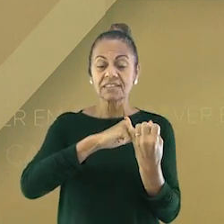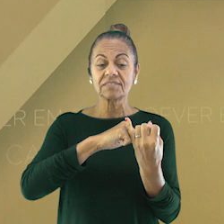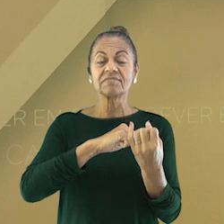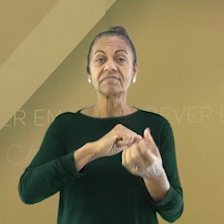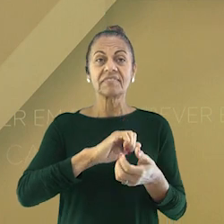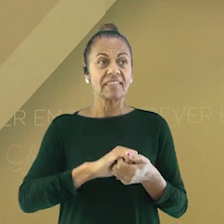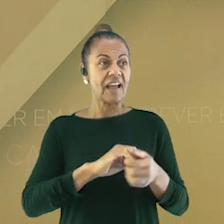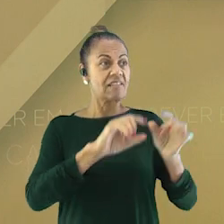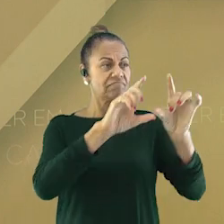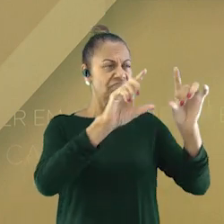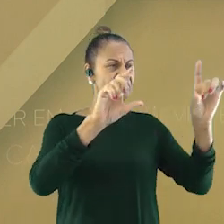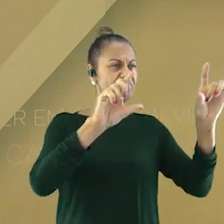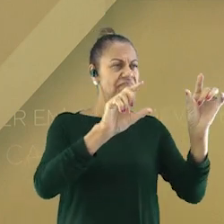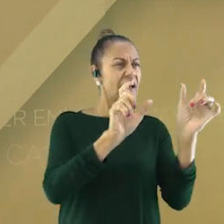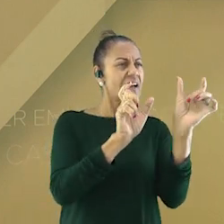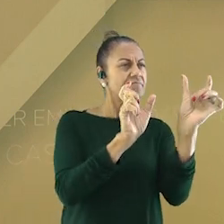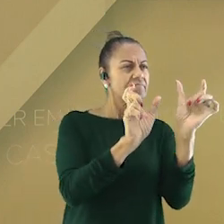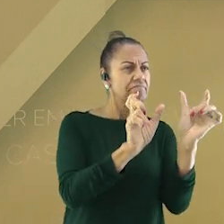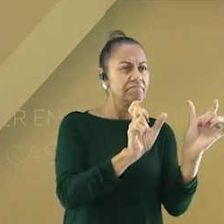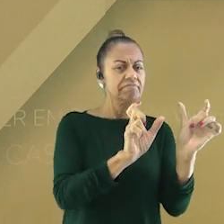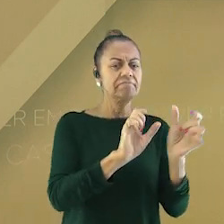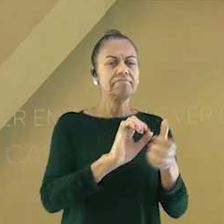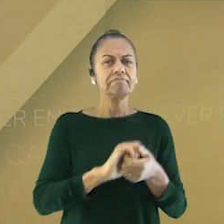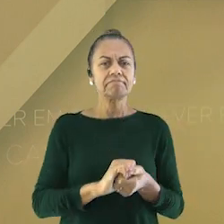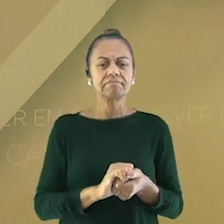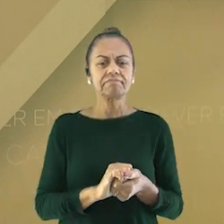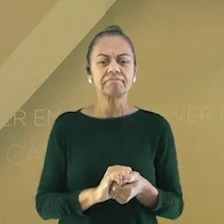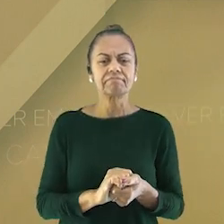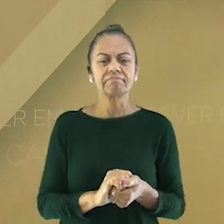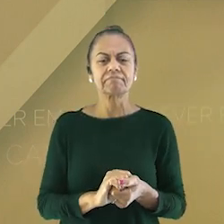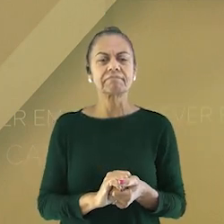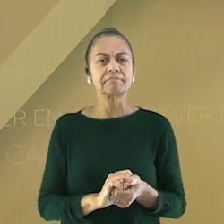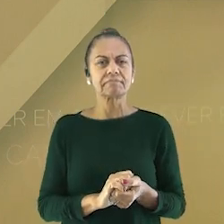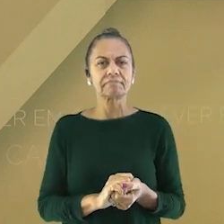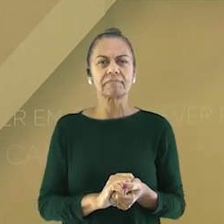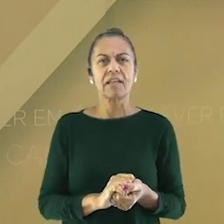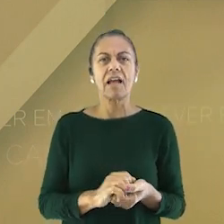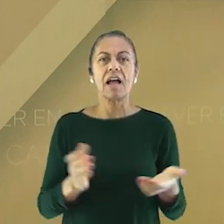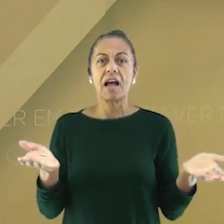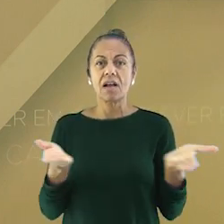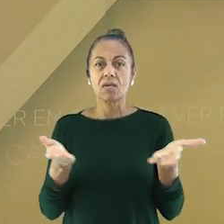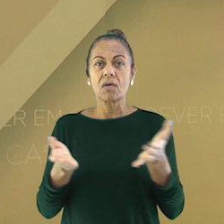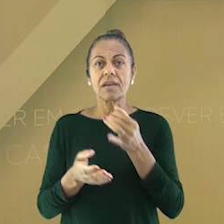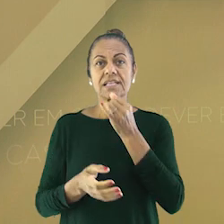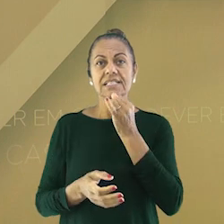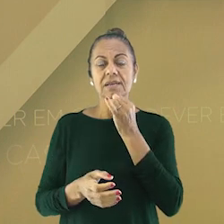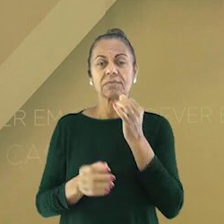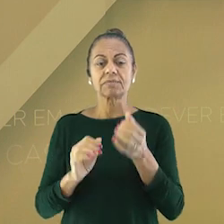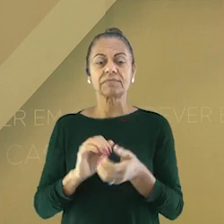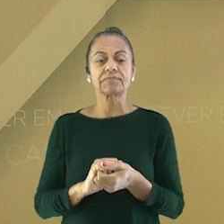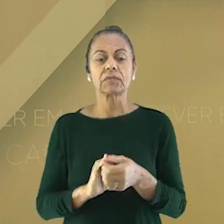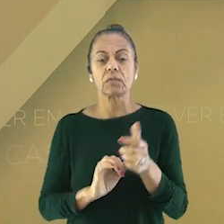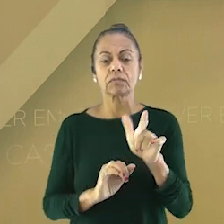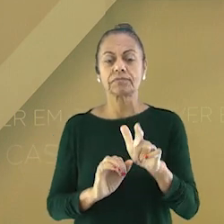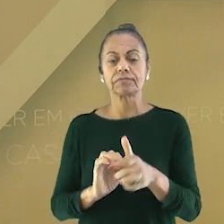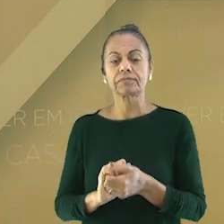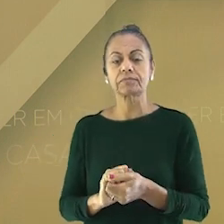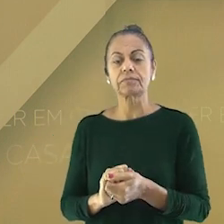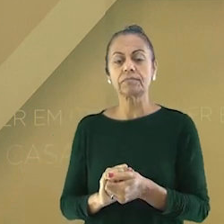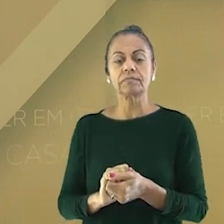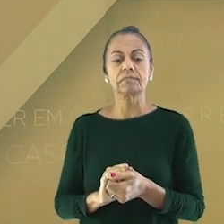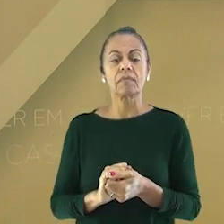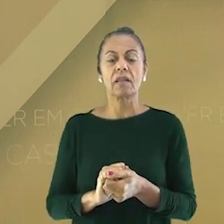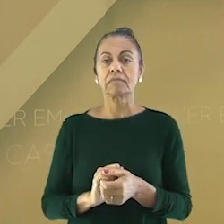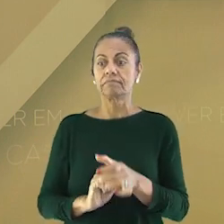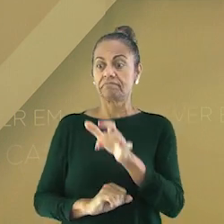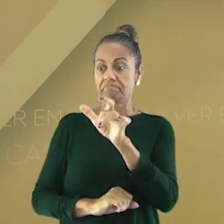Percebam que o adjetivo está entre as e s. O adjetivo neste caso é tall, alto. Vamos ver